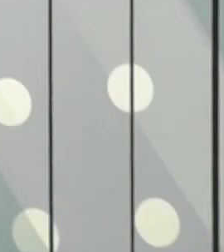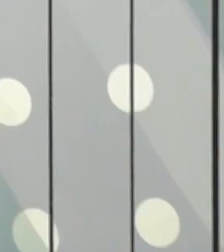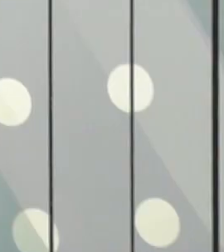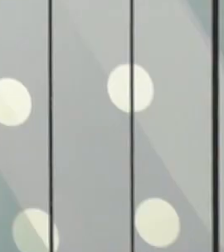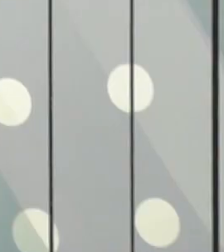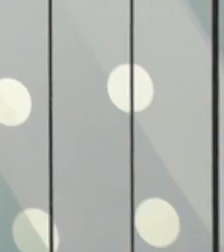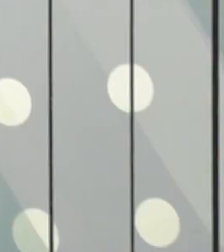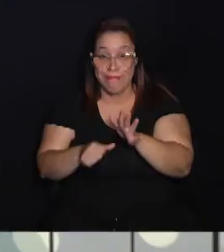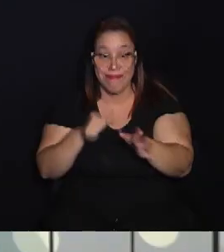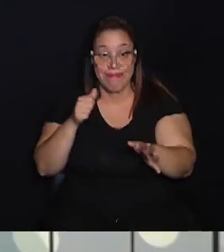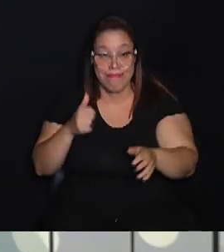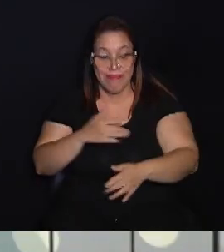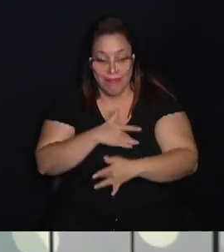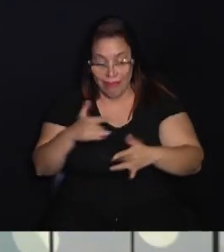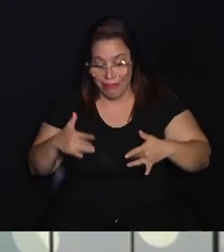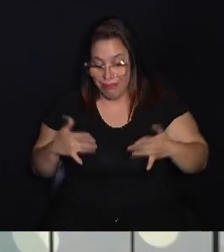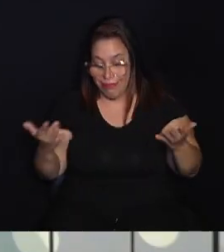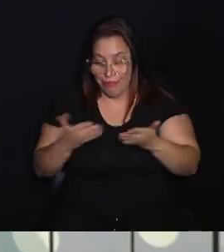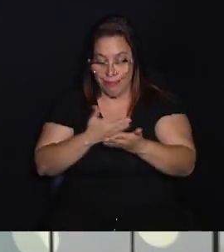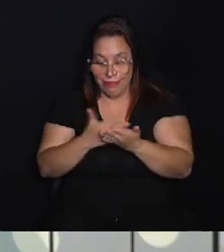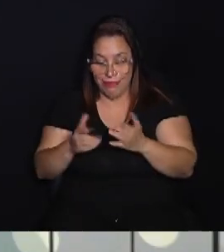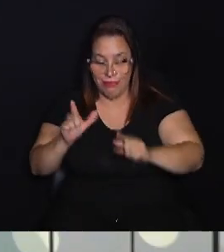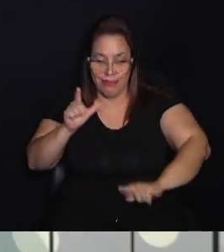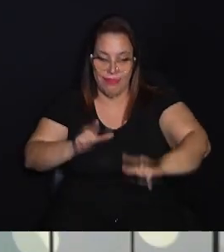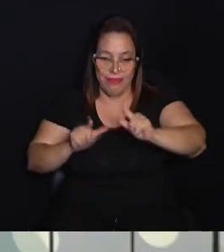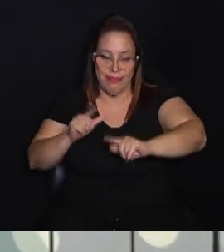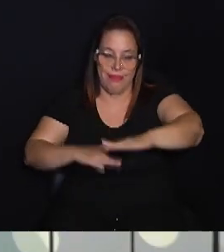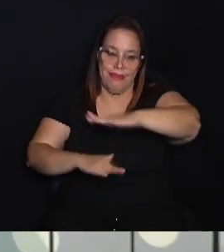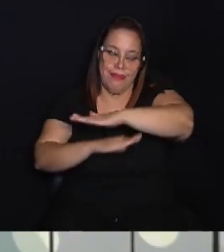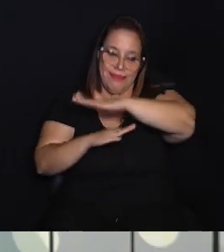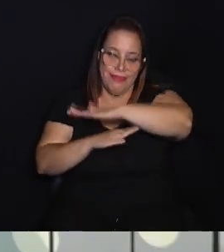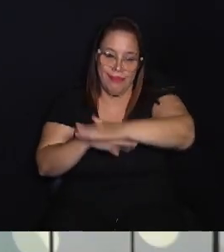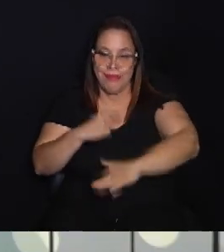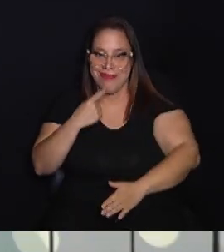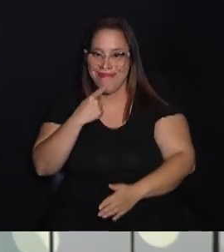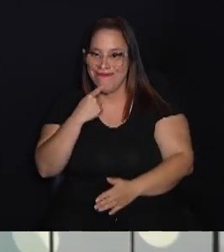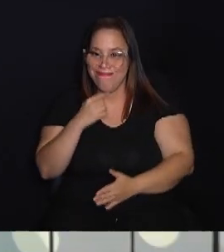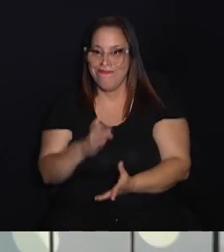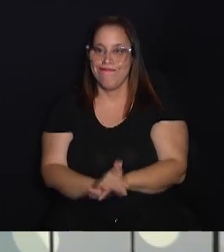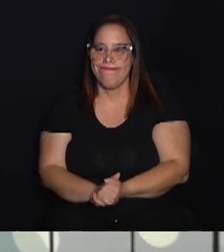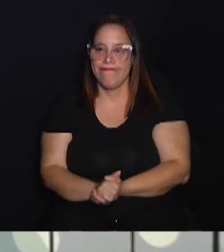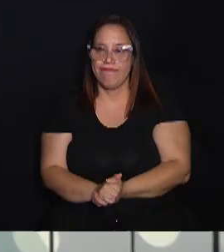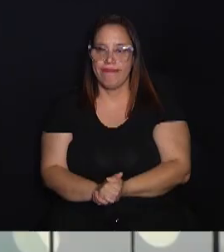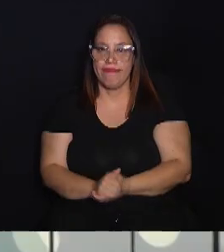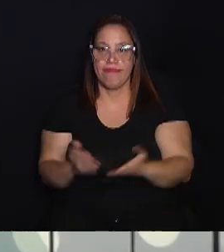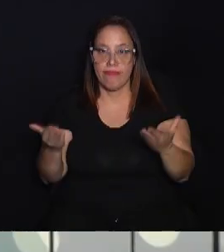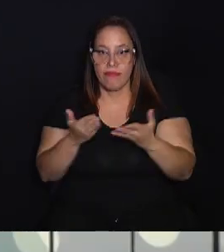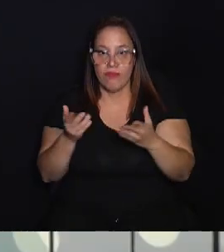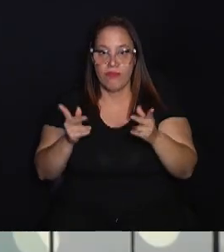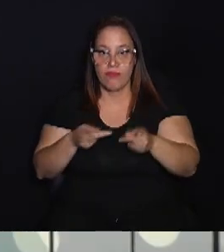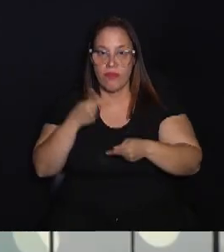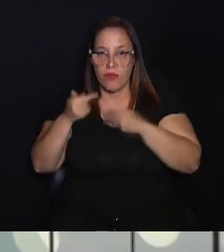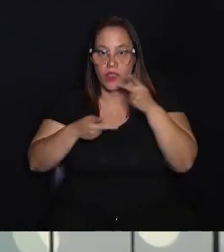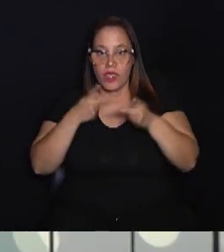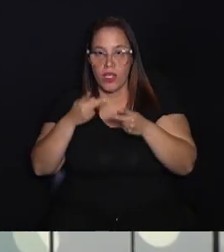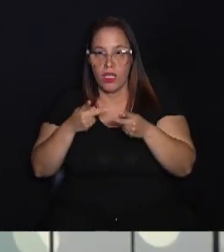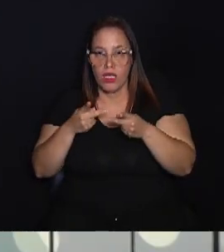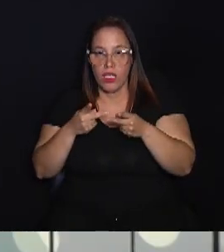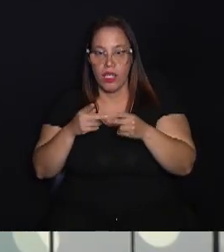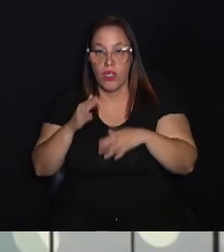Olá pessoal, mais um Saúde Agora, começando aqui na programação da TV Câmara Campinas. Hoje nós vamos falar sobre